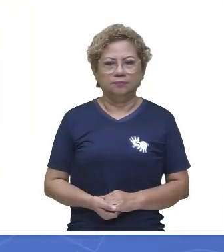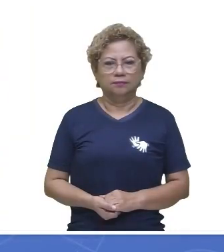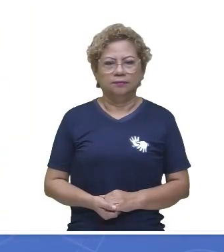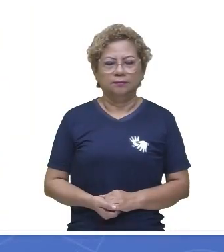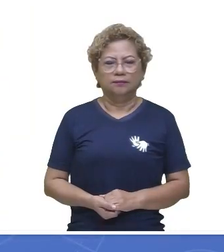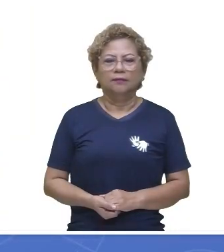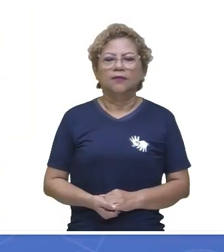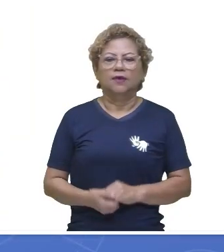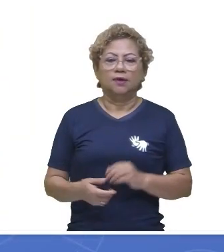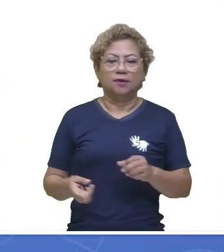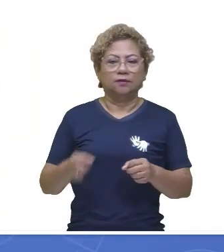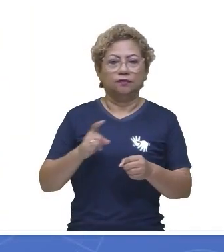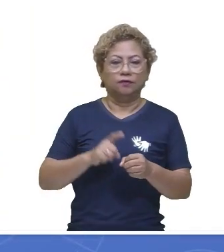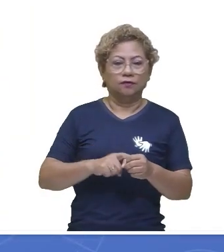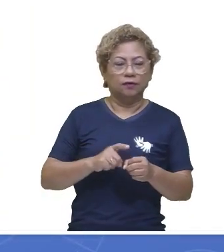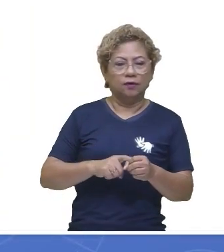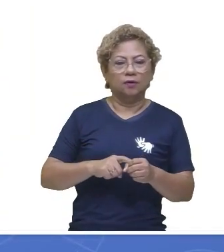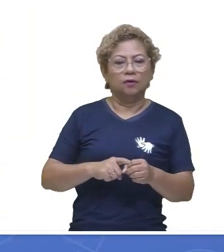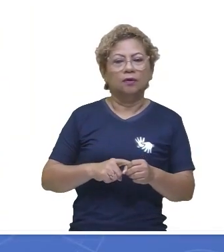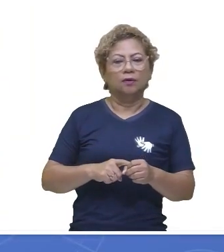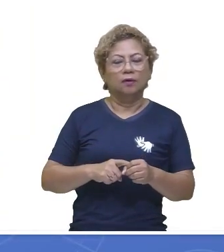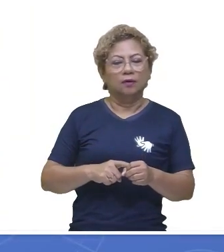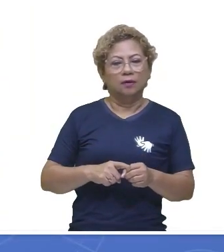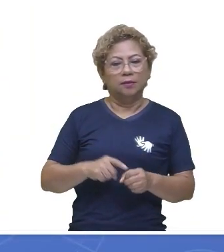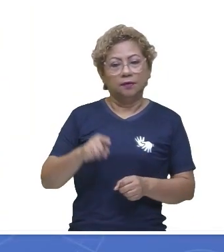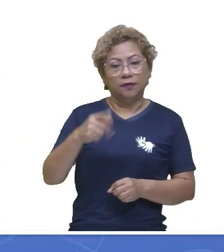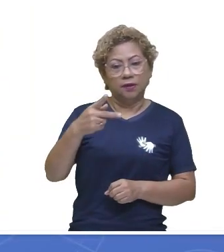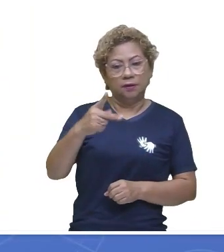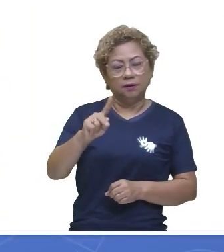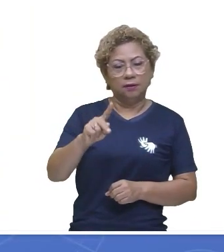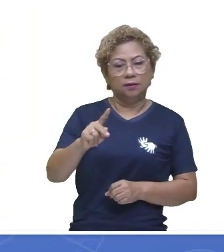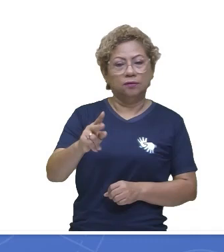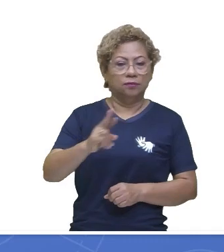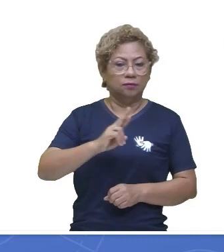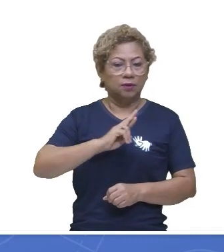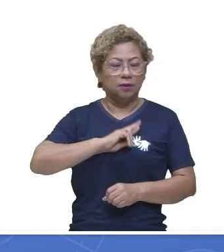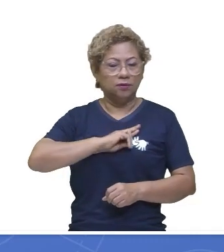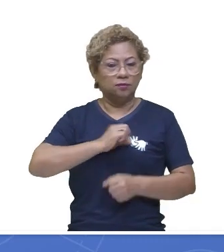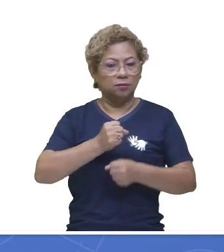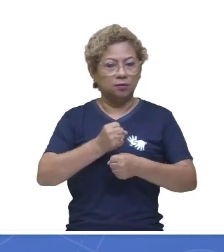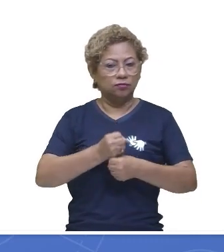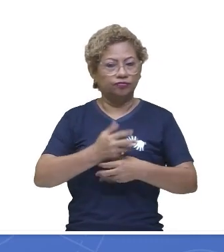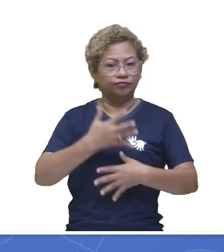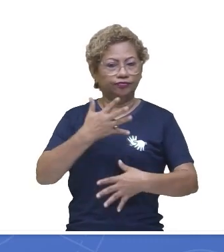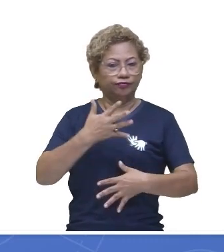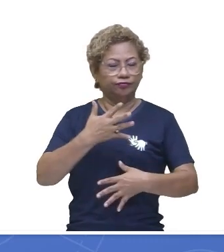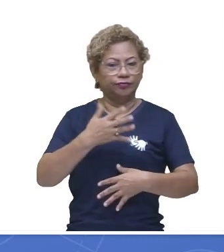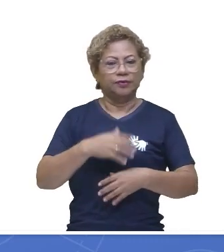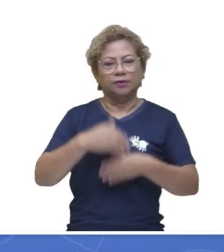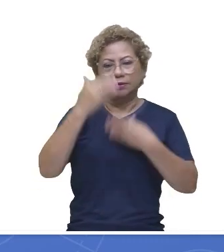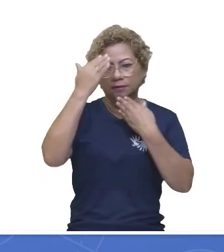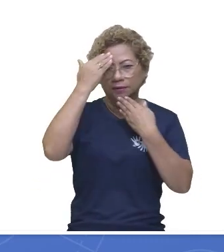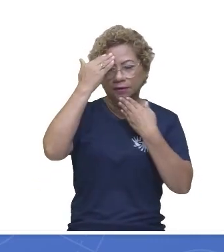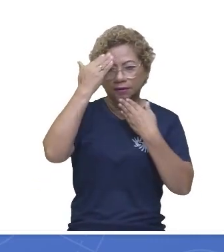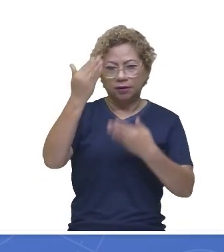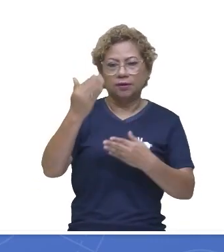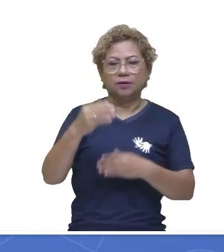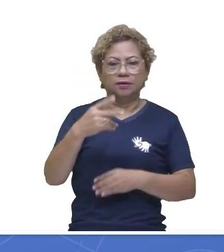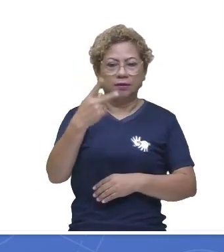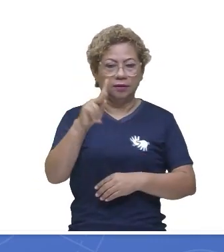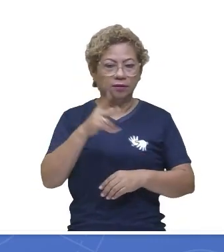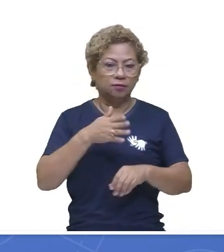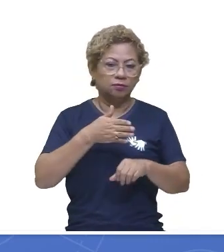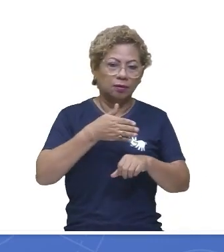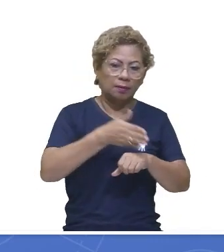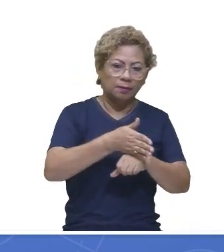Muito bem, pessoal, estamos de volta para conferir as respostas aí da nossa dinâmica local interativa. Agradeço aí a participação de vocês aí no chat,